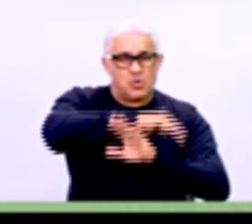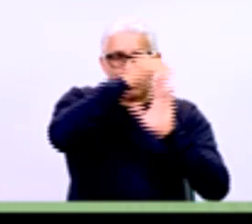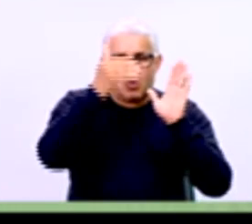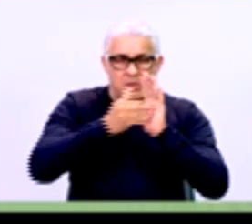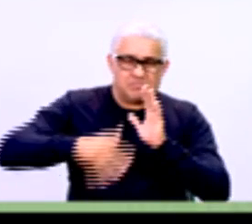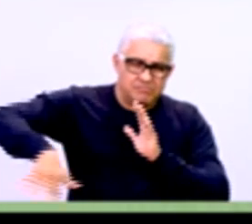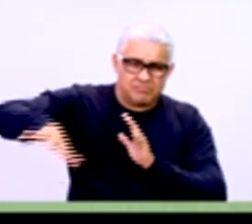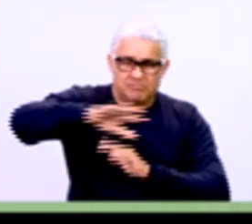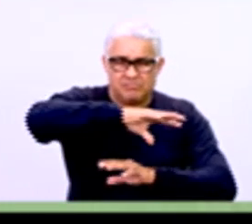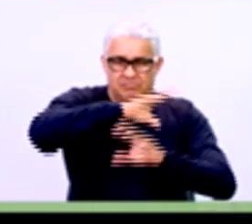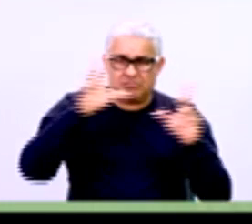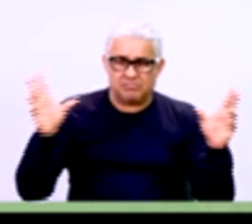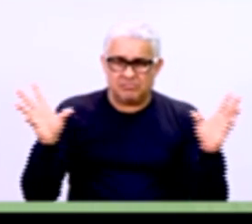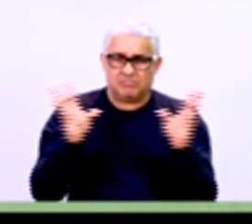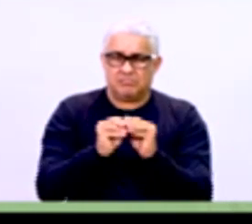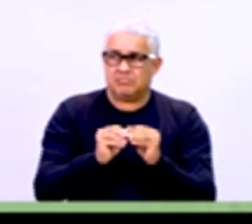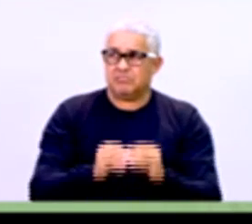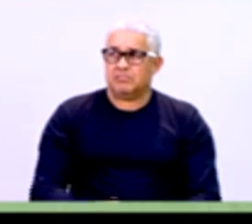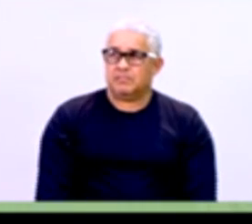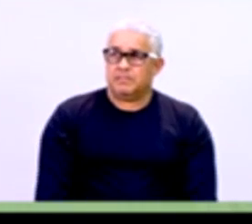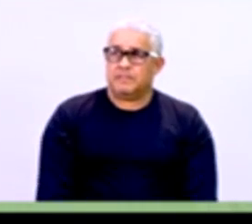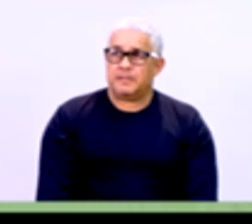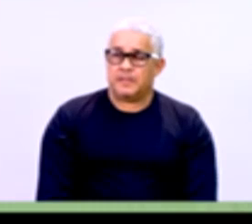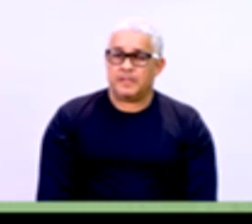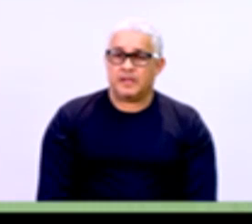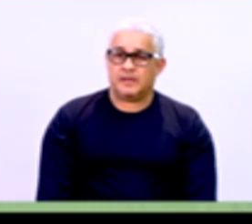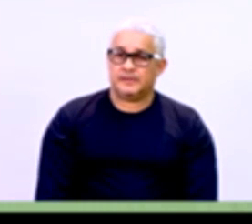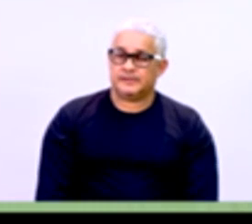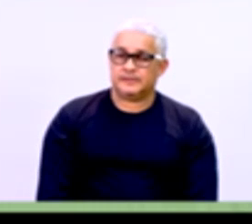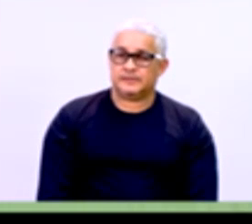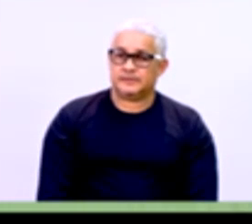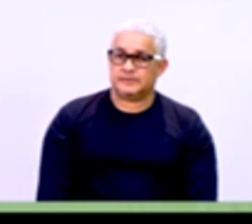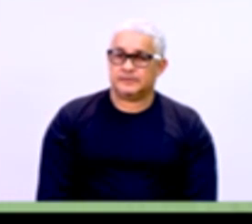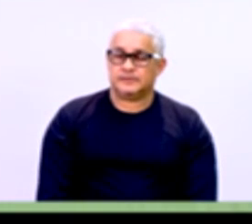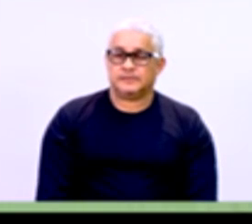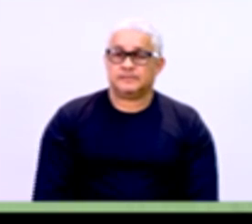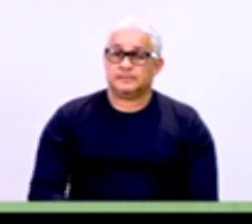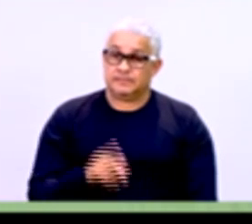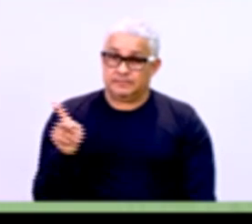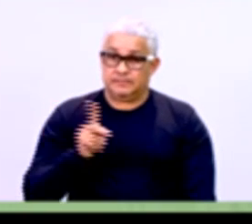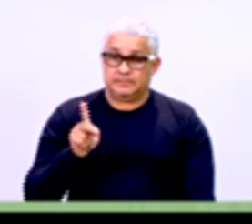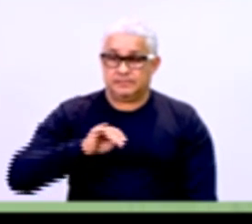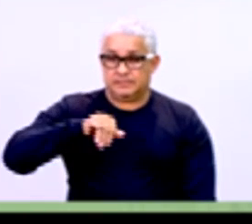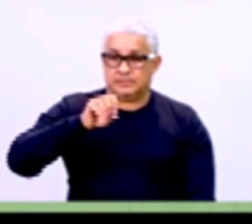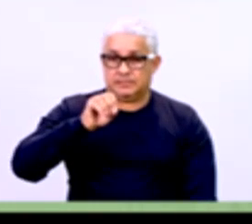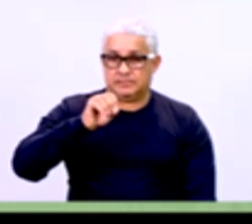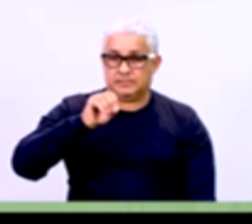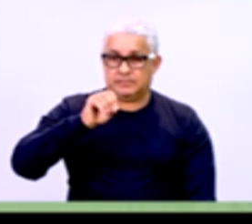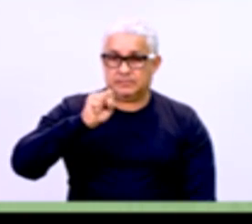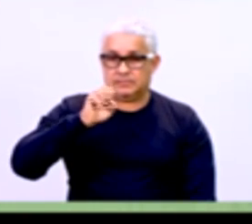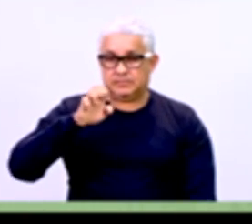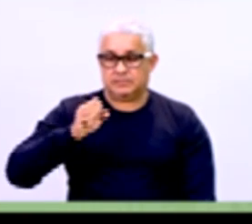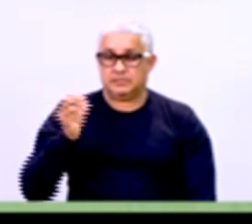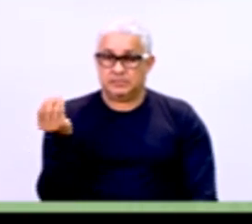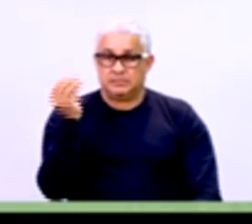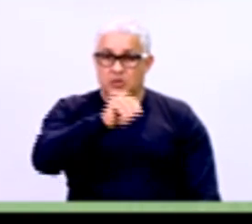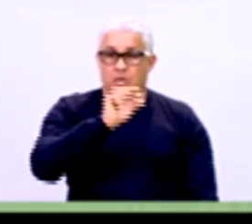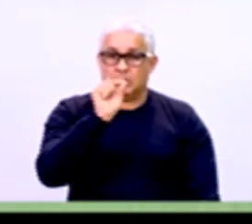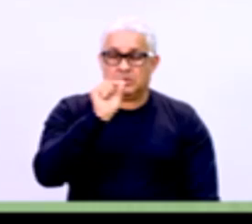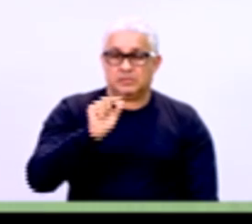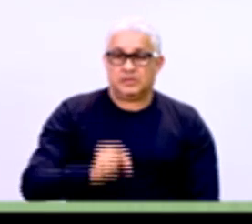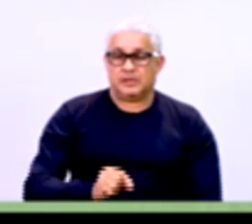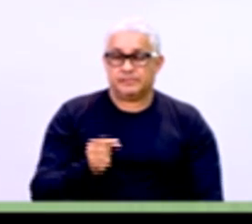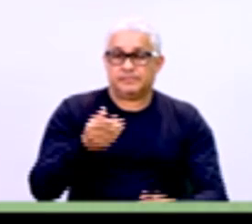formas. O professor José Antônio Silva, ele coloca que meio ambiente é a interação